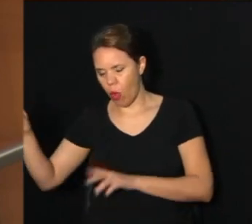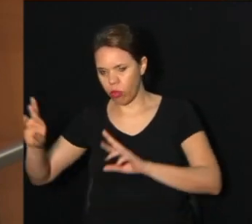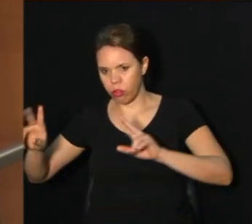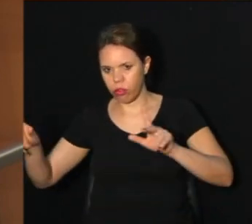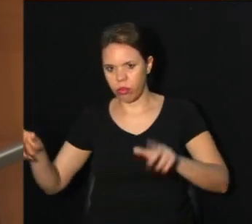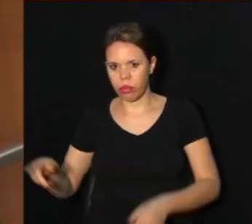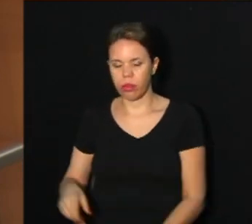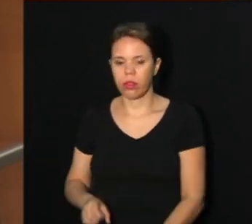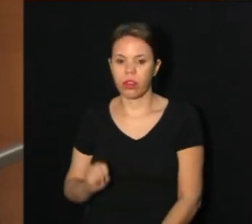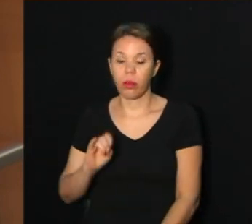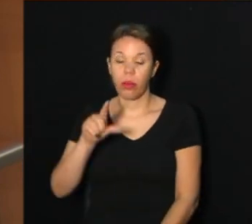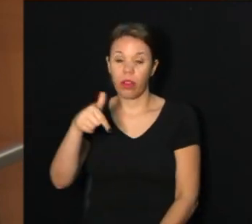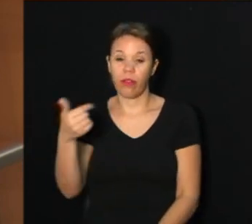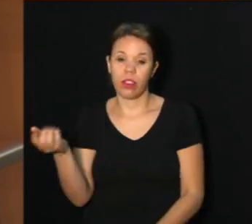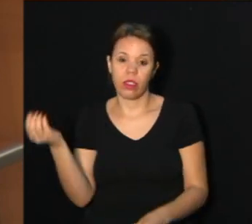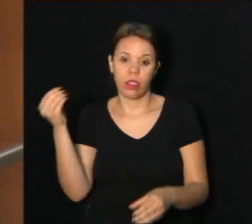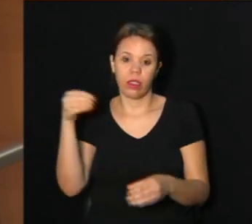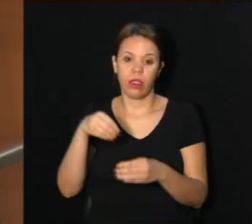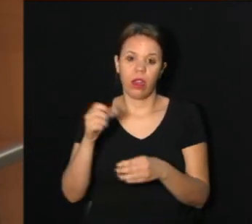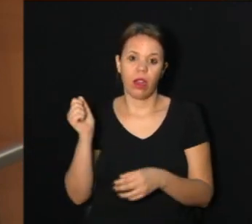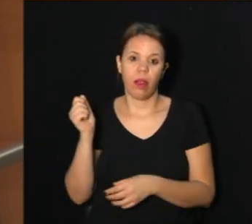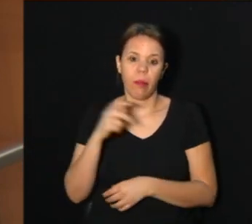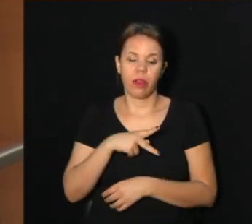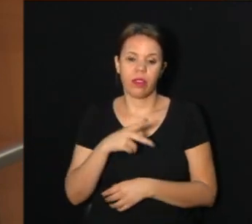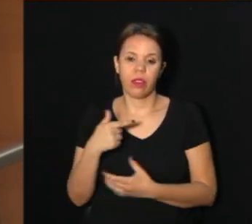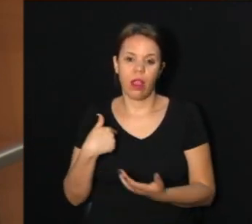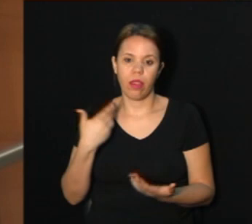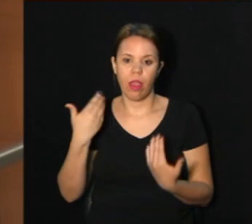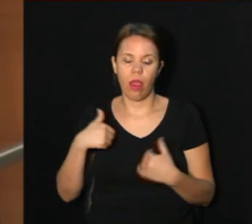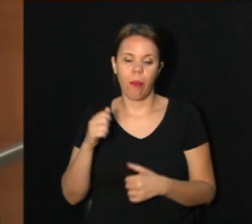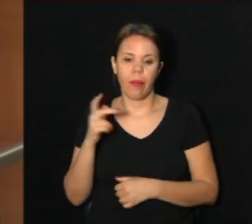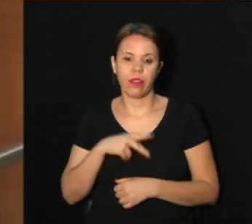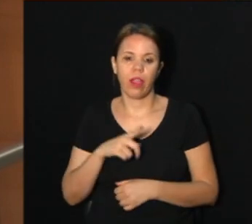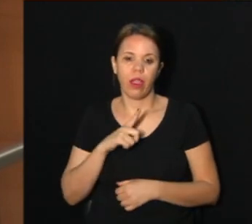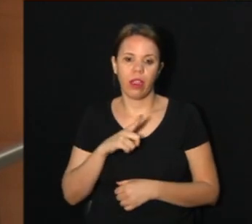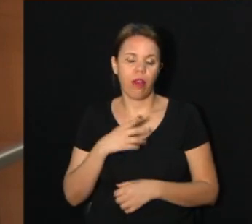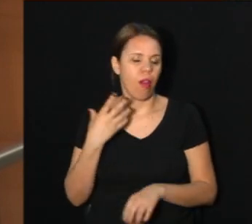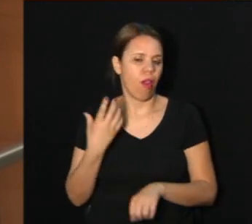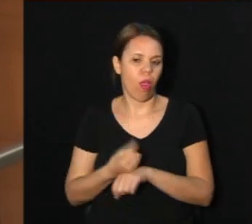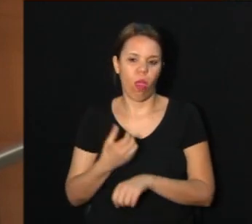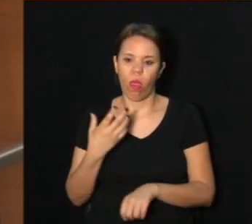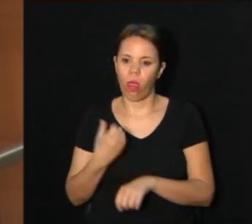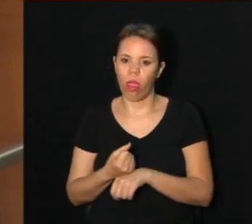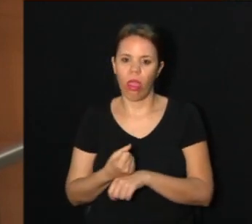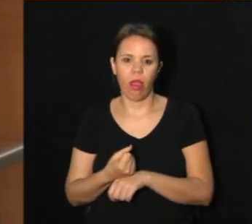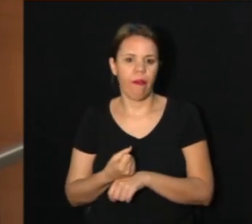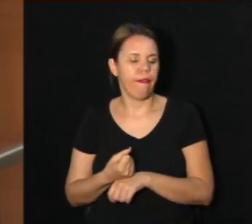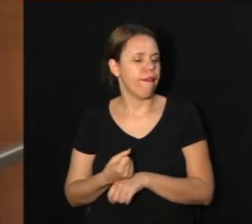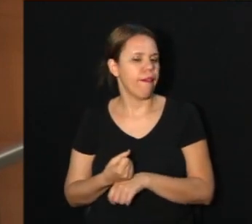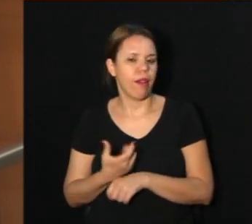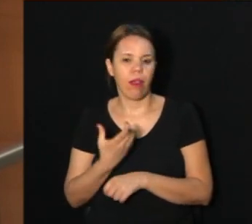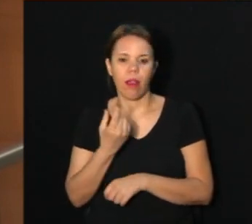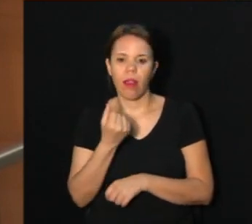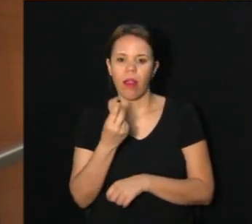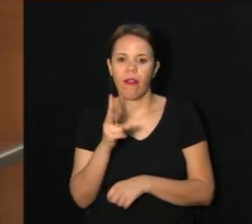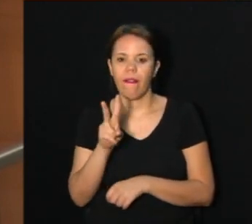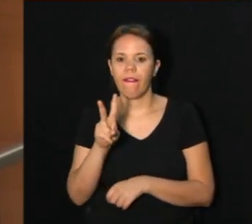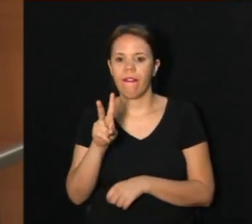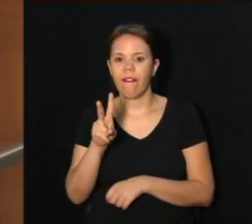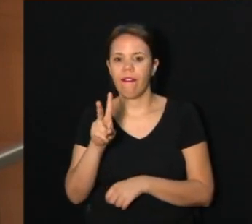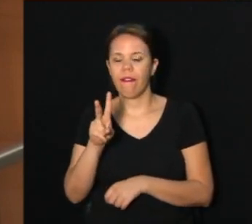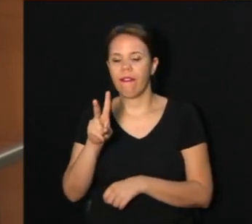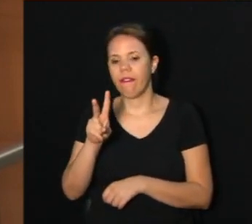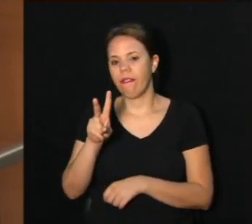lá, como aposentado, e eu sou um deles, eu deixei de receber meu vale alimentação de R$1.000 e deixei